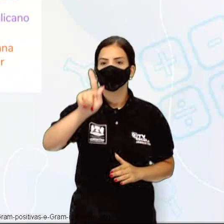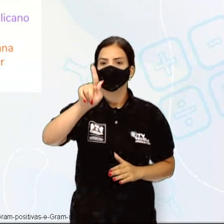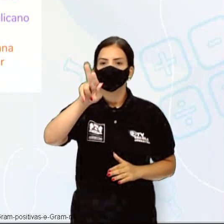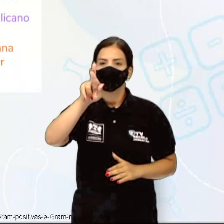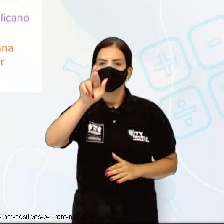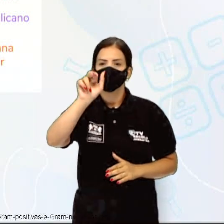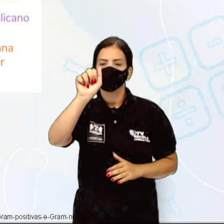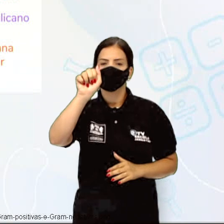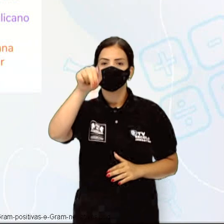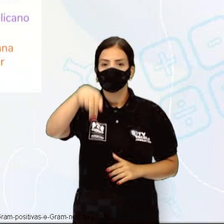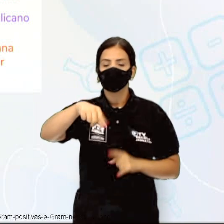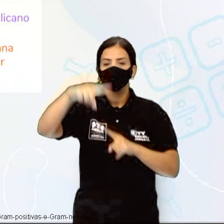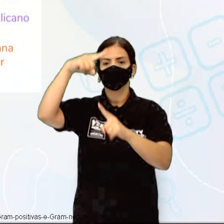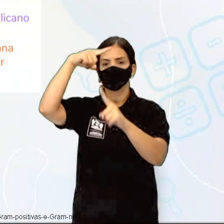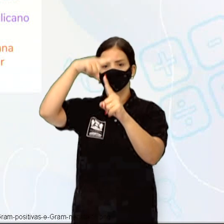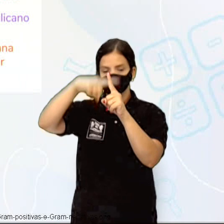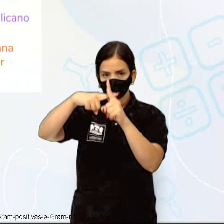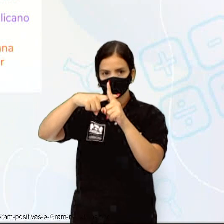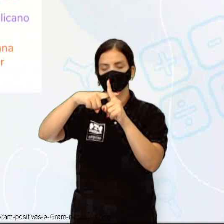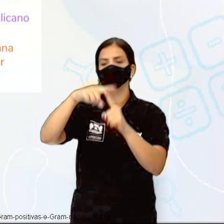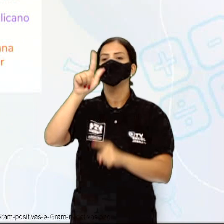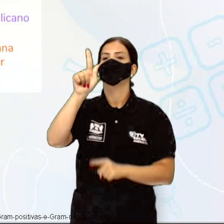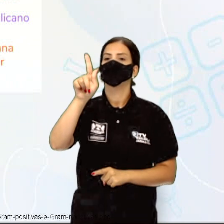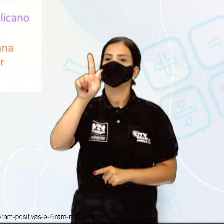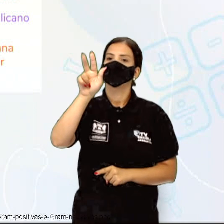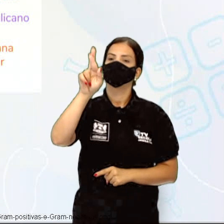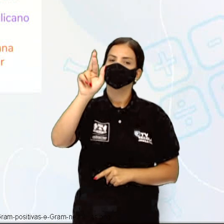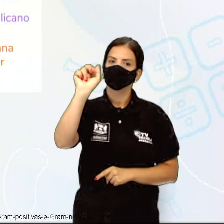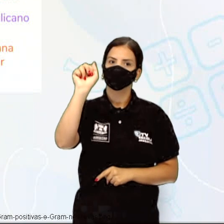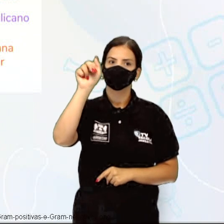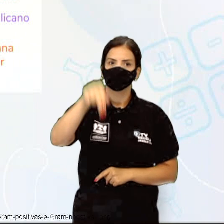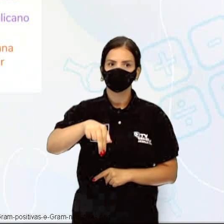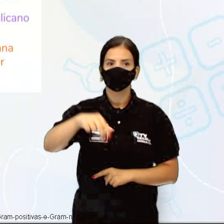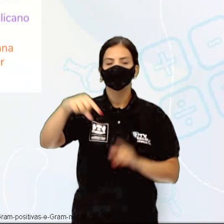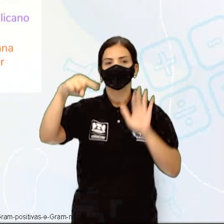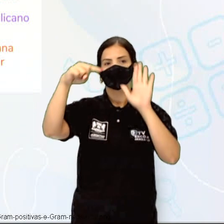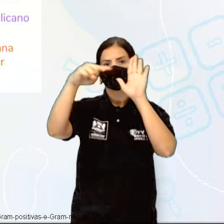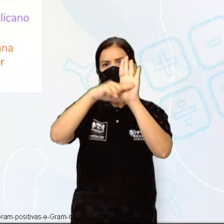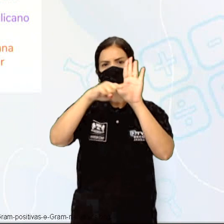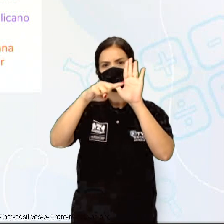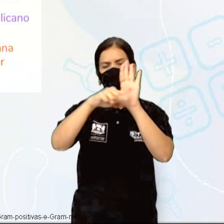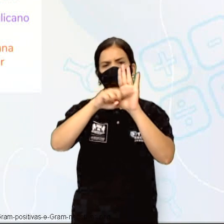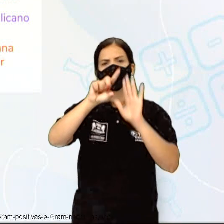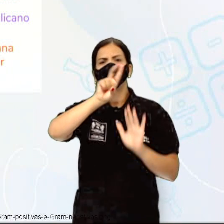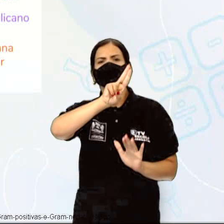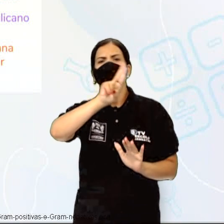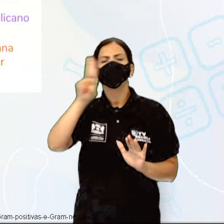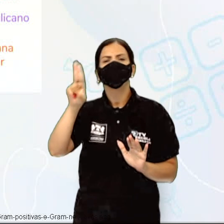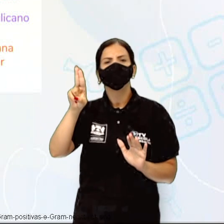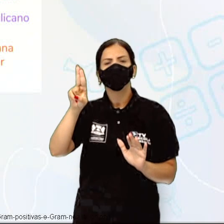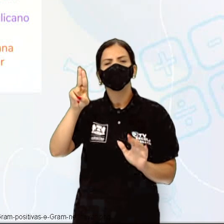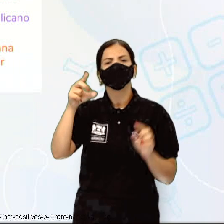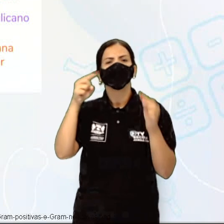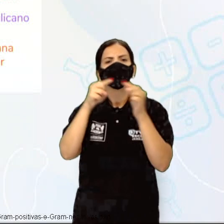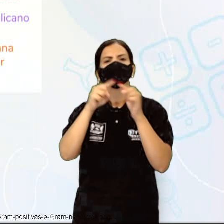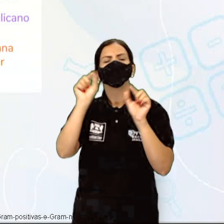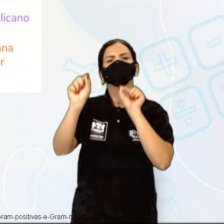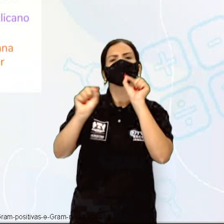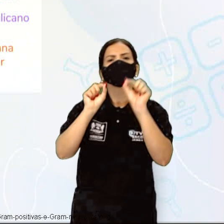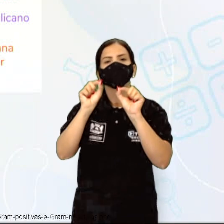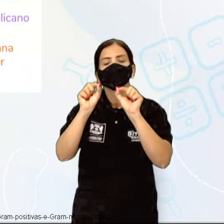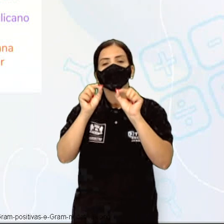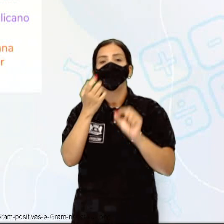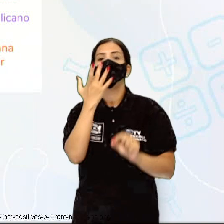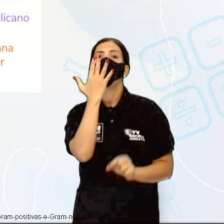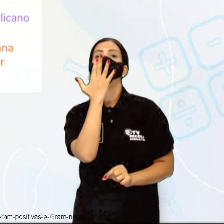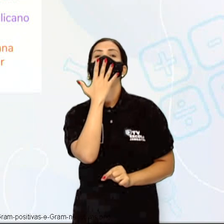e gram-negativas. Essa nomenclatura está ligada a um tipo de coloração, uma forma de colorir essas bactérias